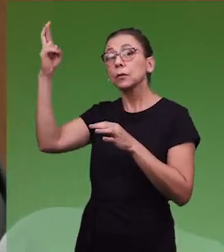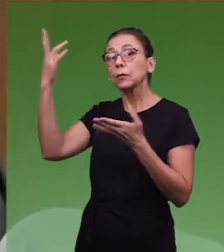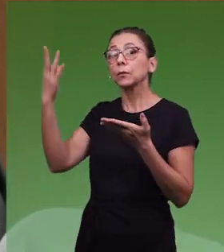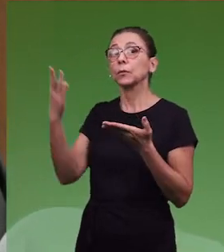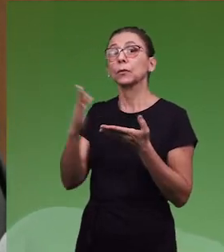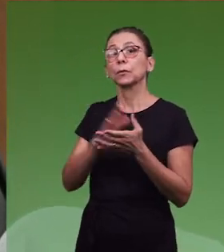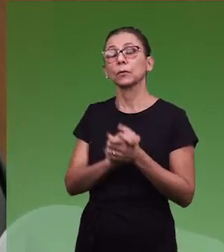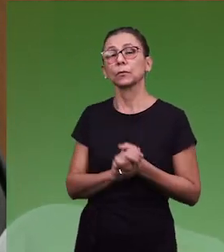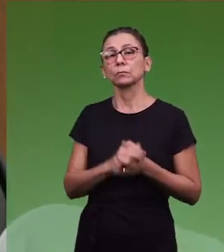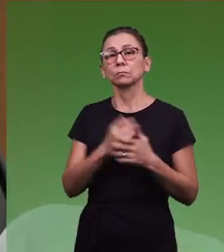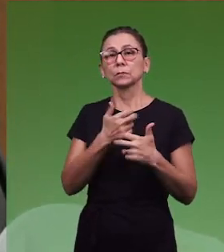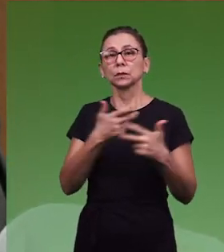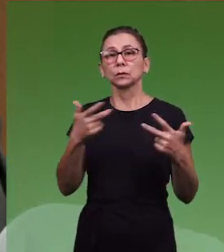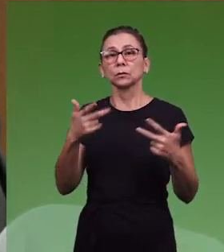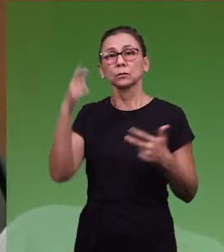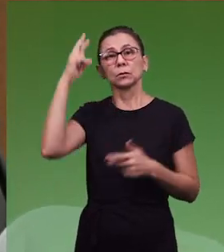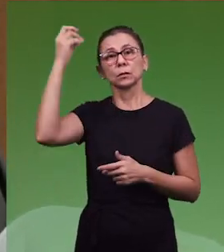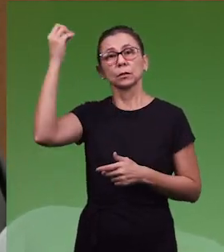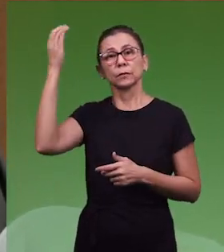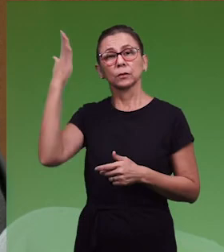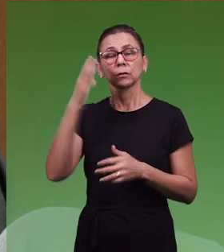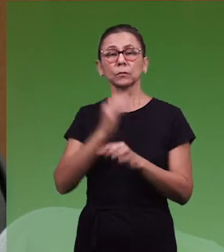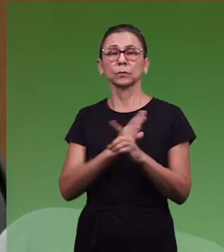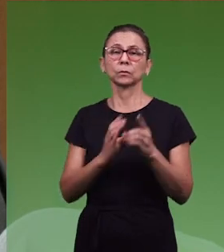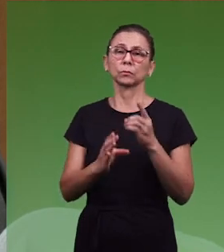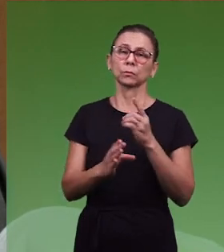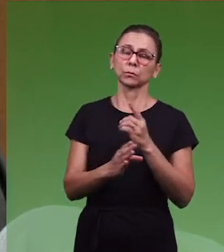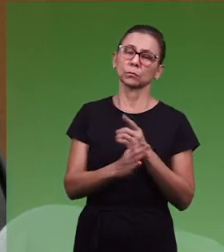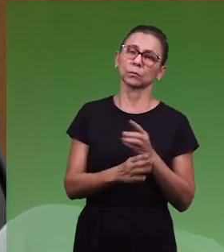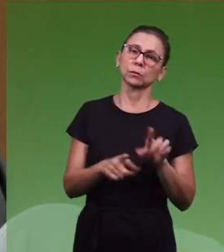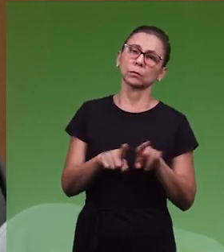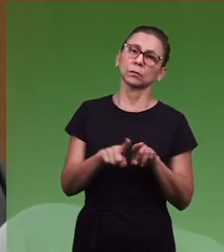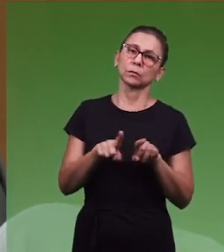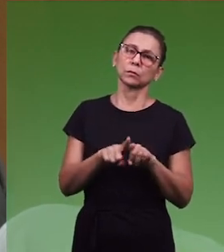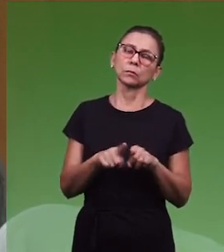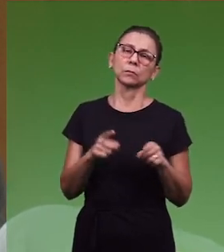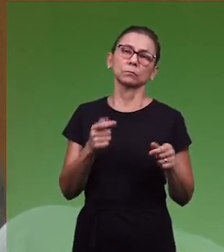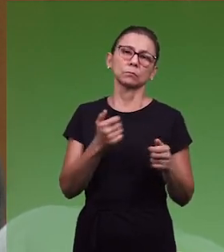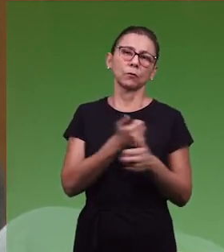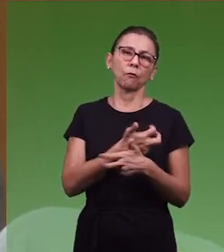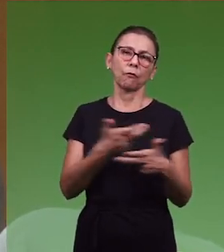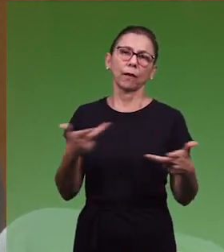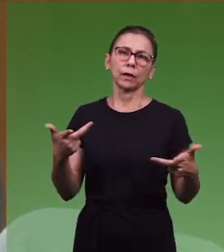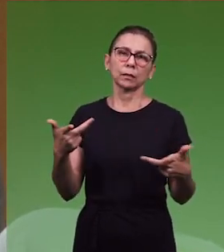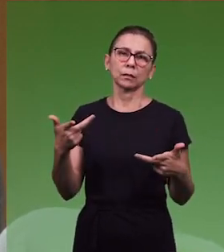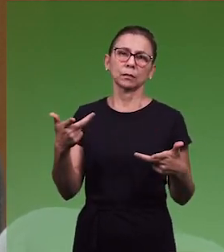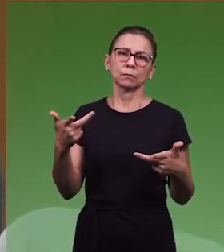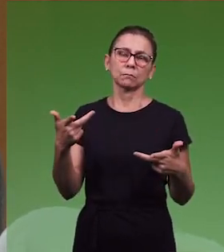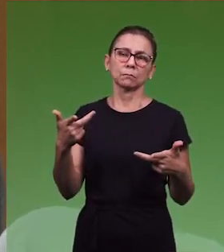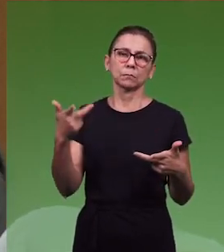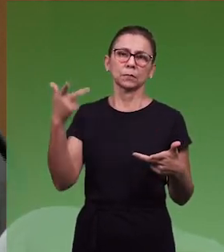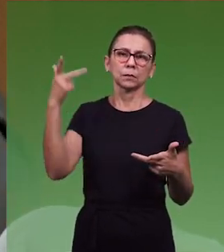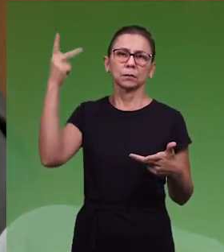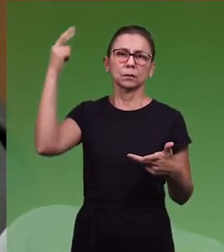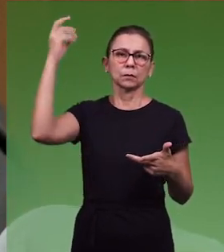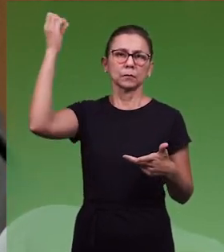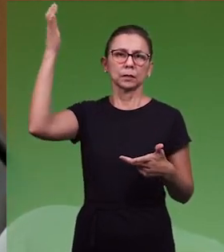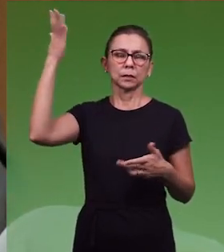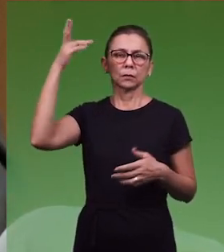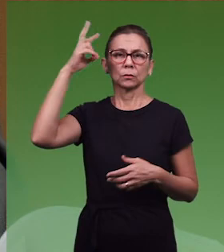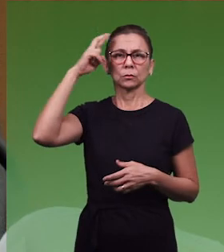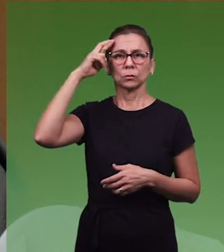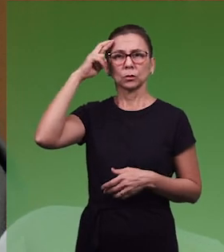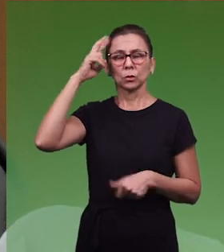culto e também as revelações que, porventura, o Senhor conceder no momento. O Senhor é